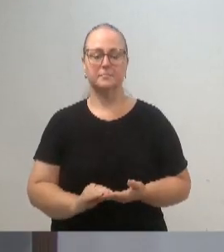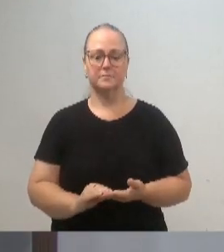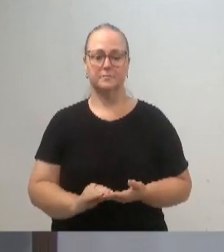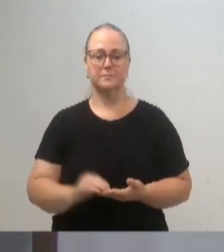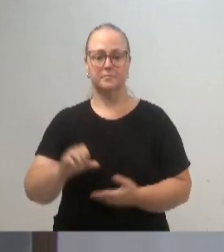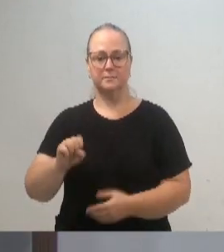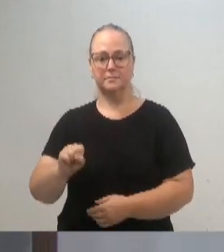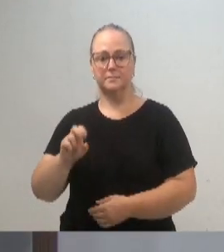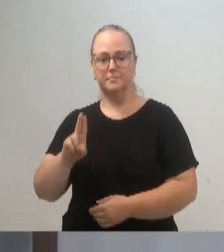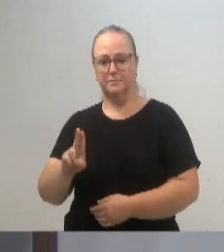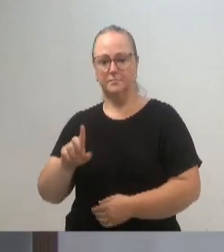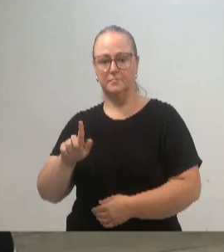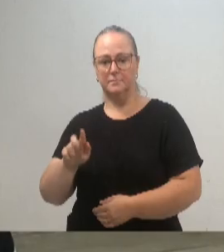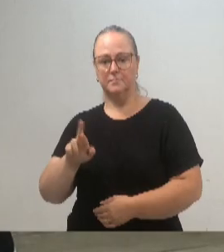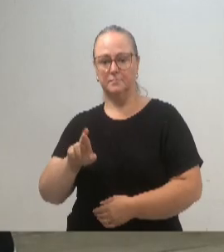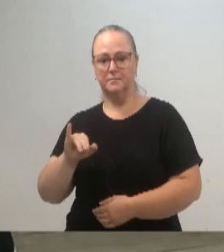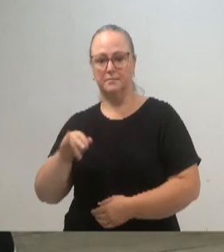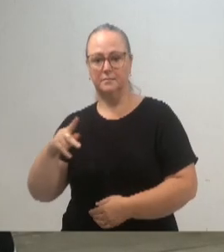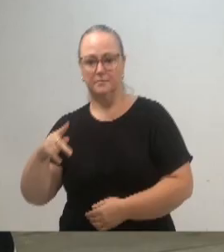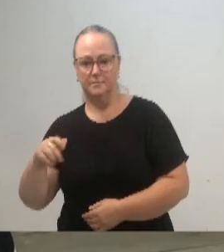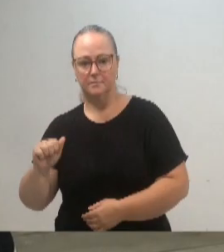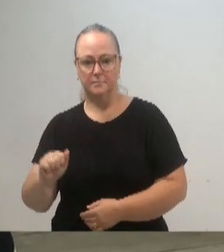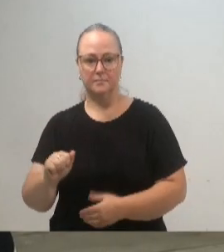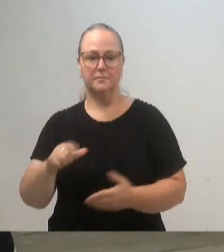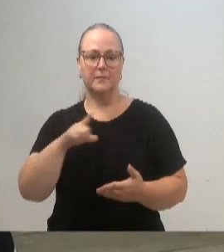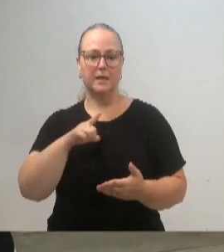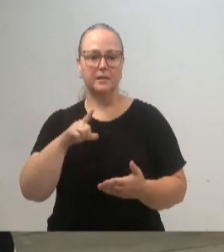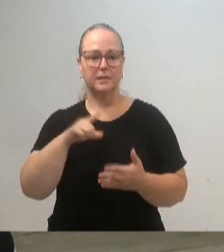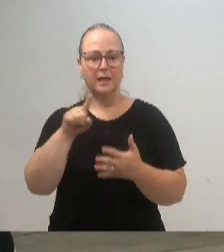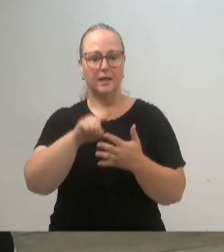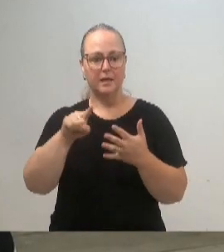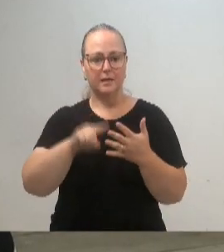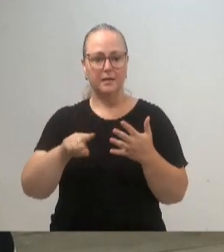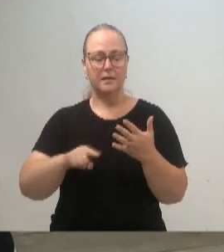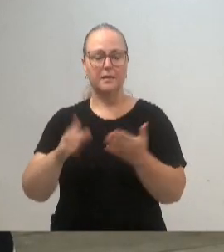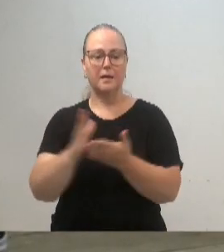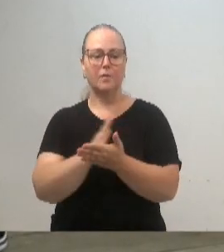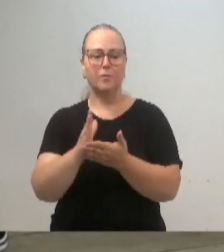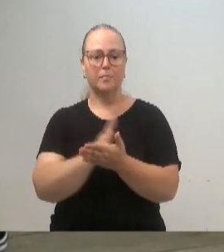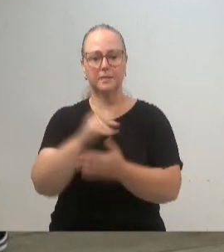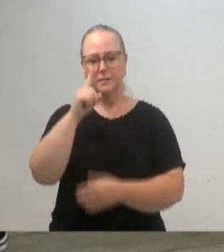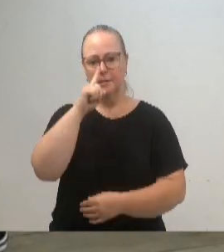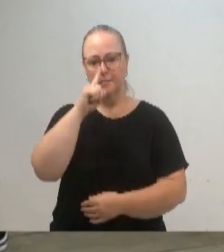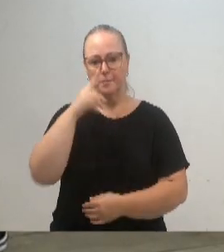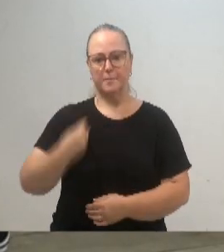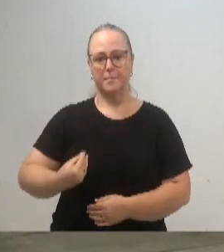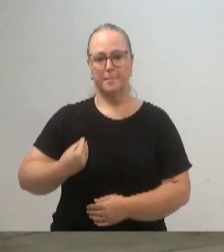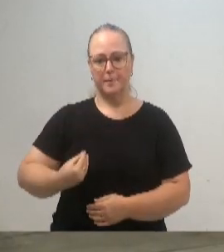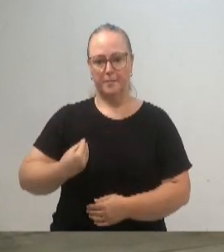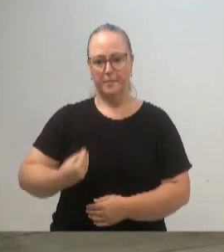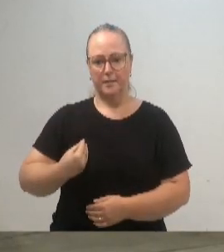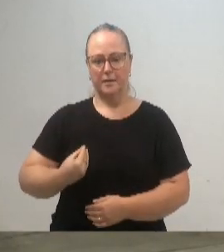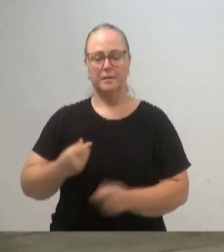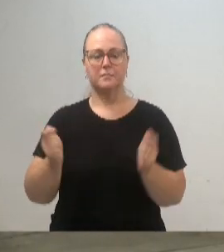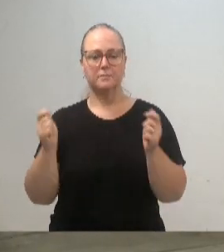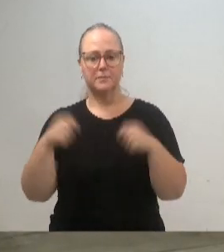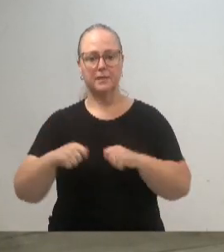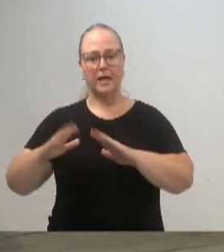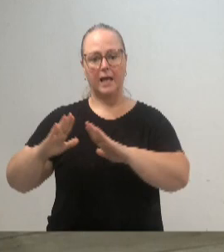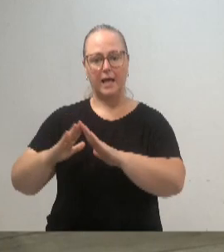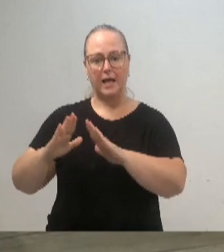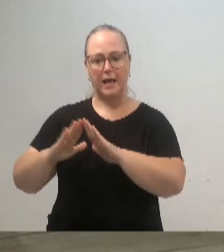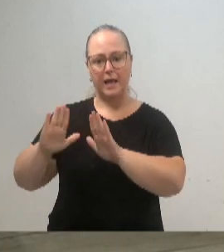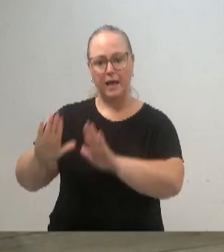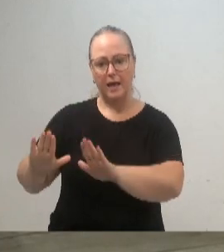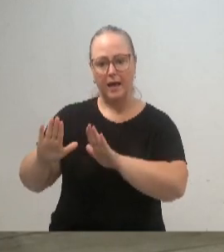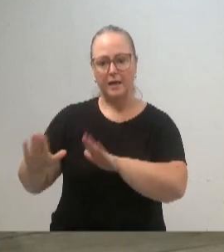das demais mães que estão aqui presentes, agradecer a presença de vocês deixarem seus lares, as terapias dos